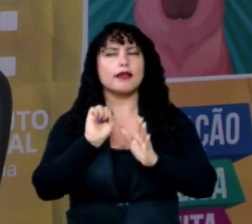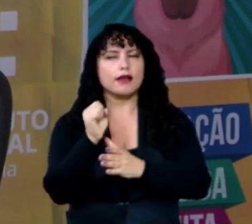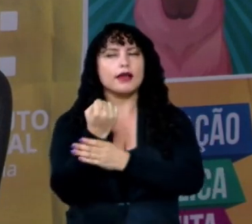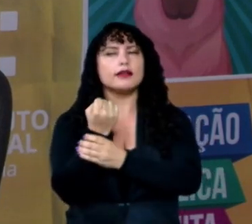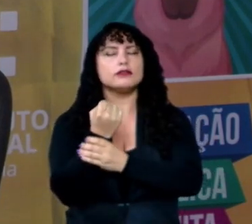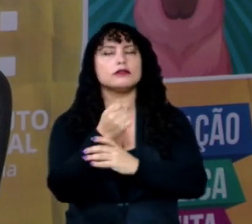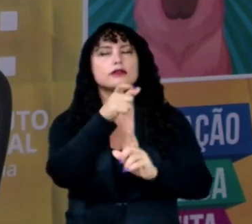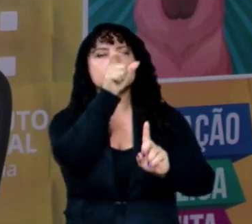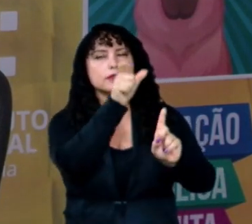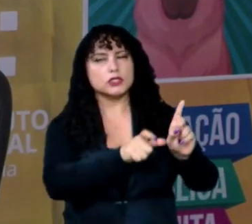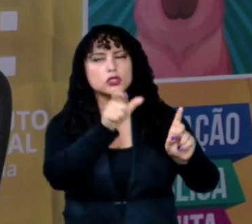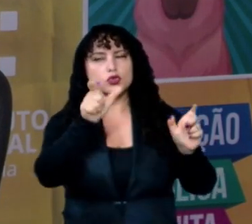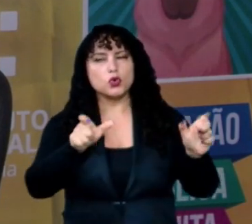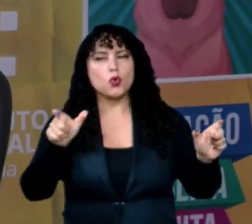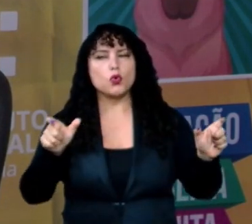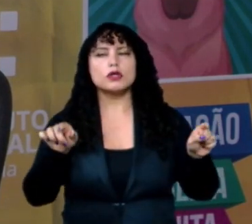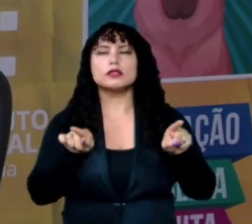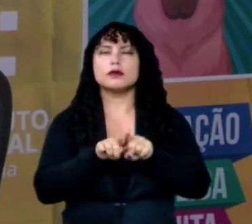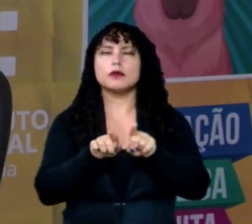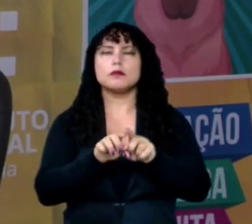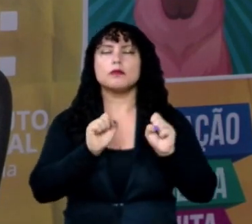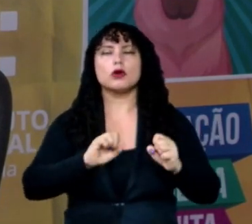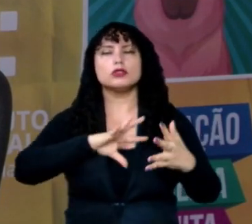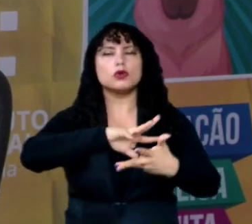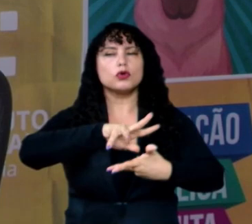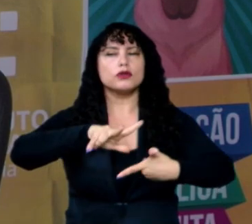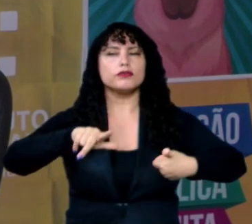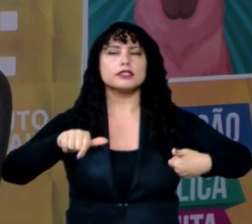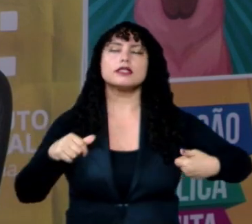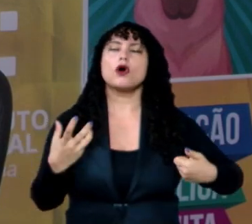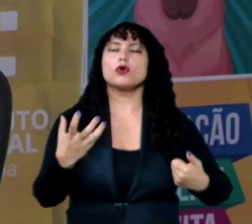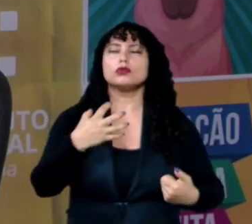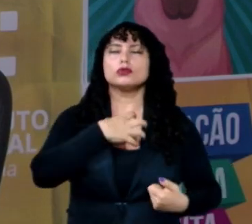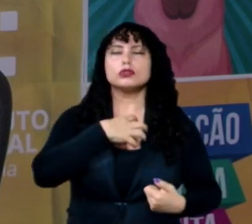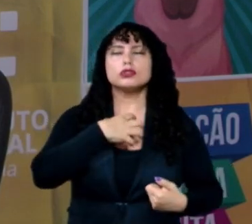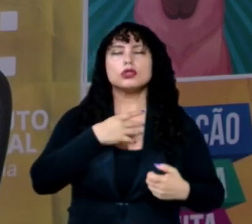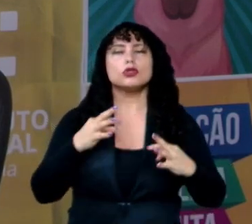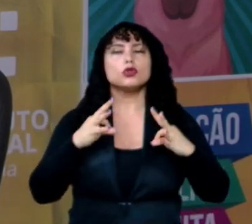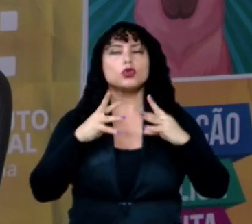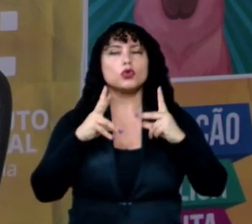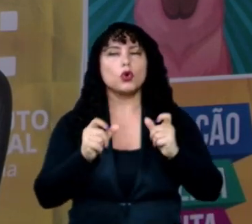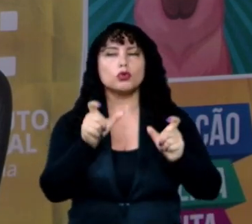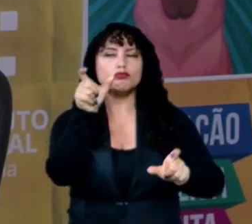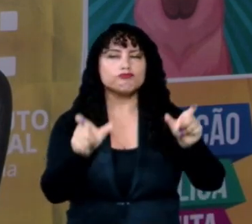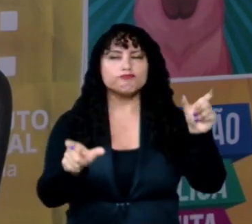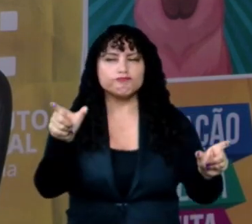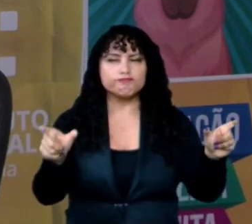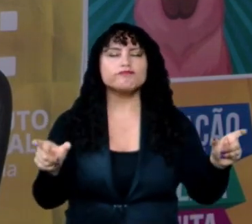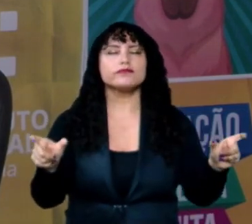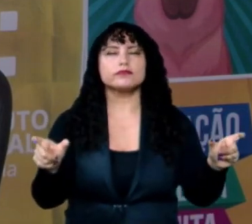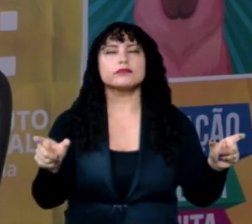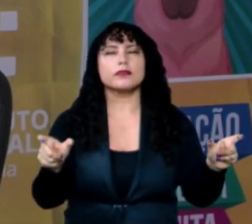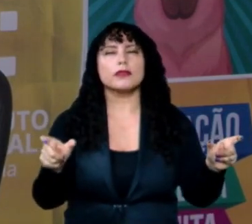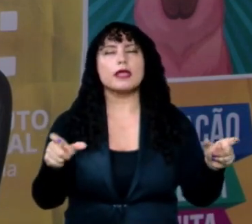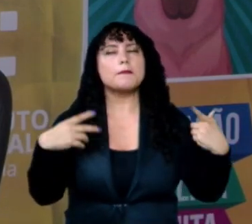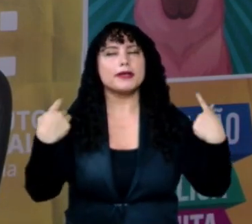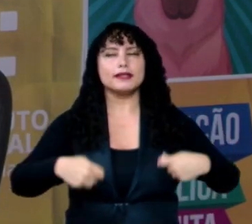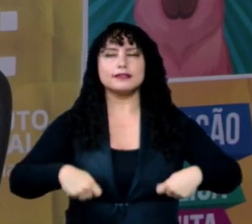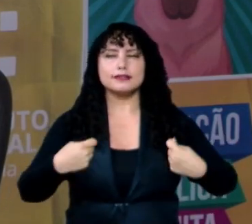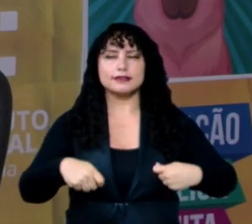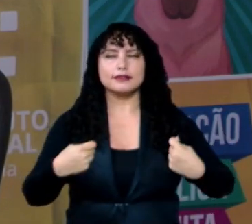aos cidadãos, como também pode ser universal no sentido de que a todo cidadão